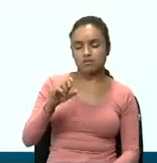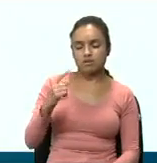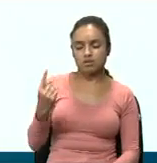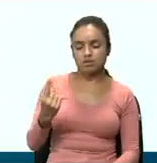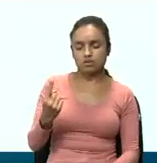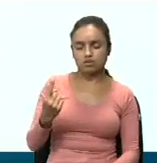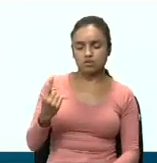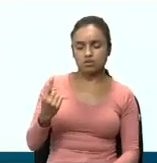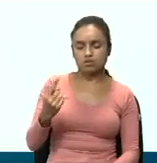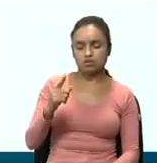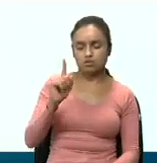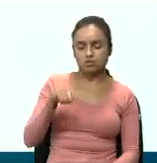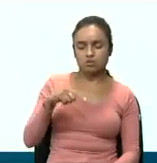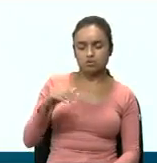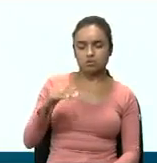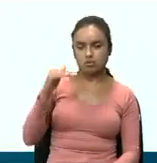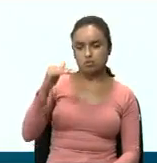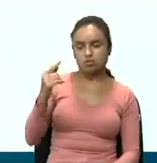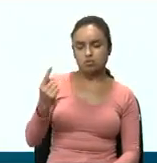sobre 1